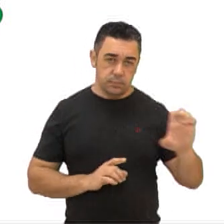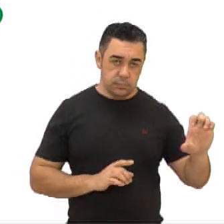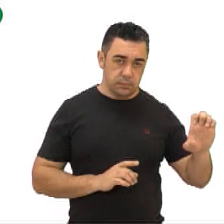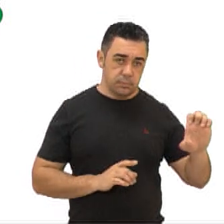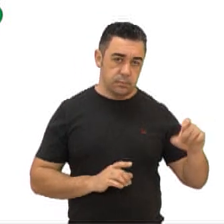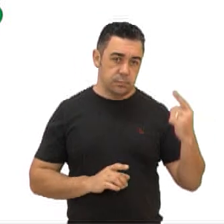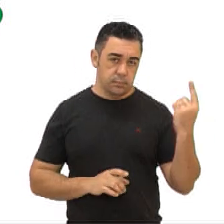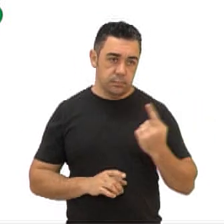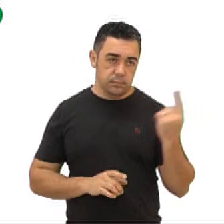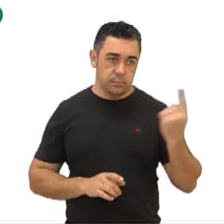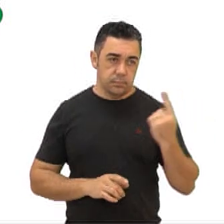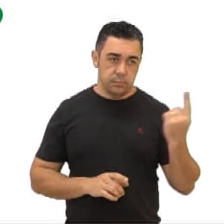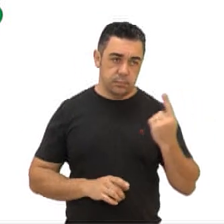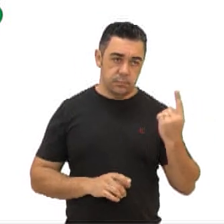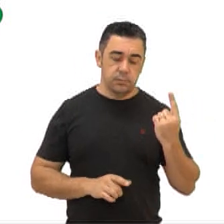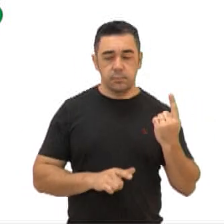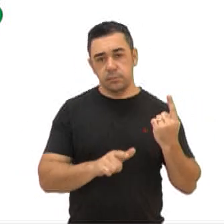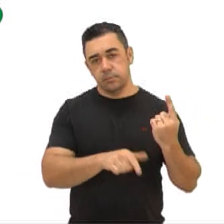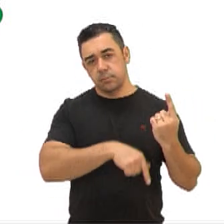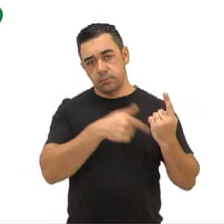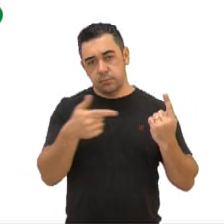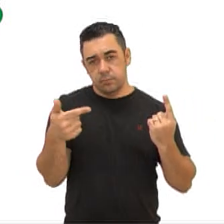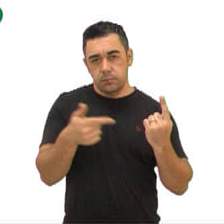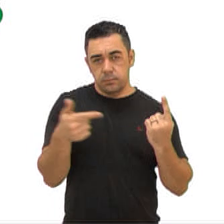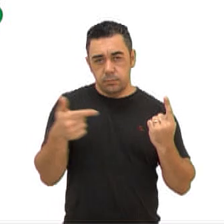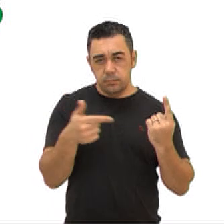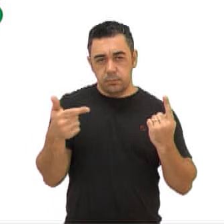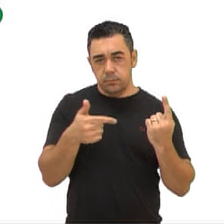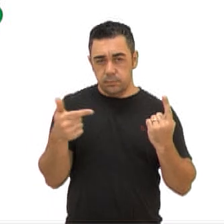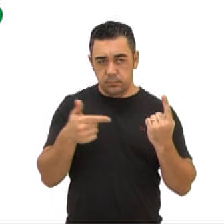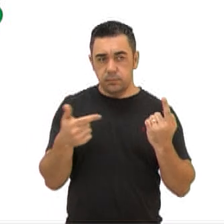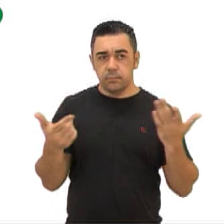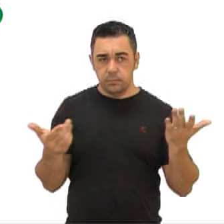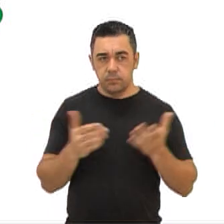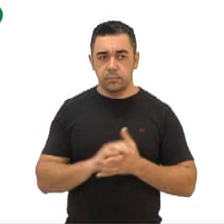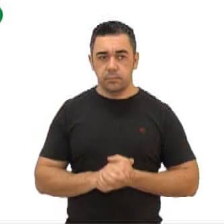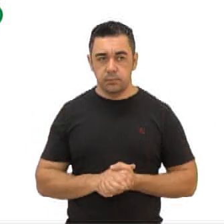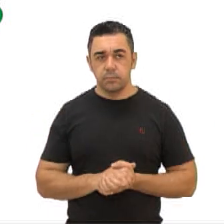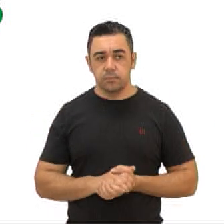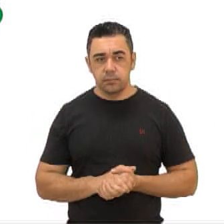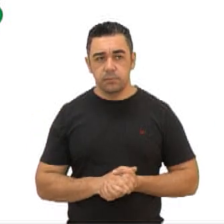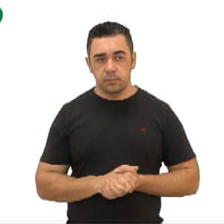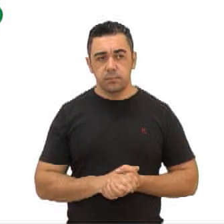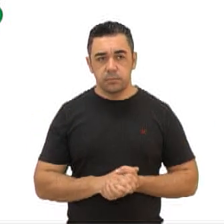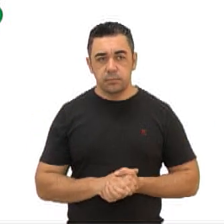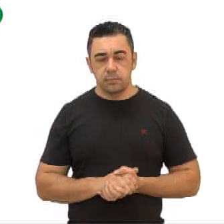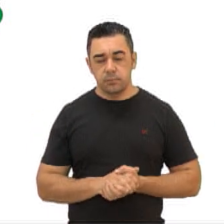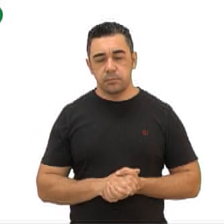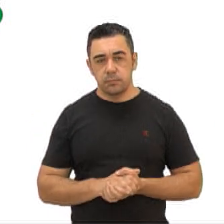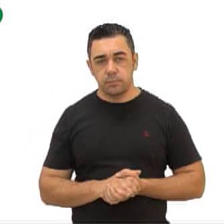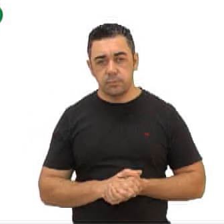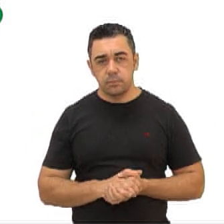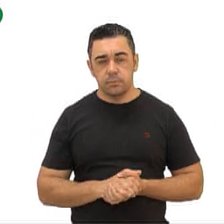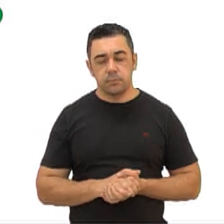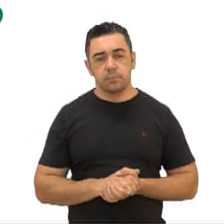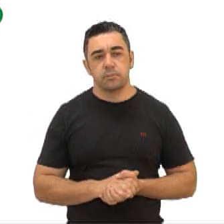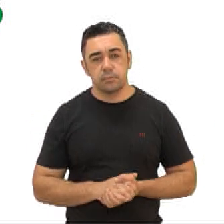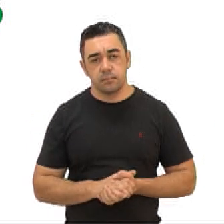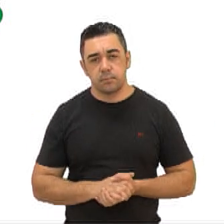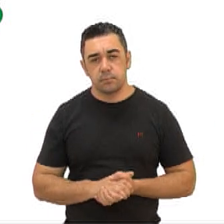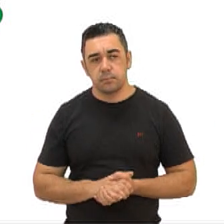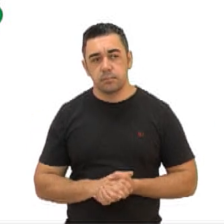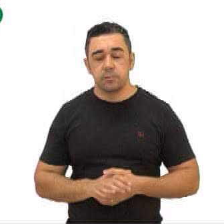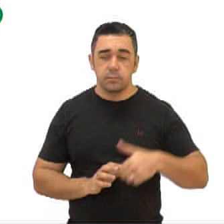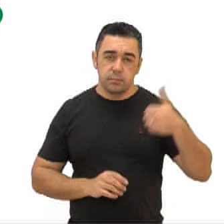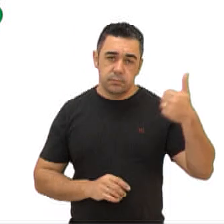do lado esquerdo, que é a primeira igualdade, e do lado direito do sinal é a segunda igualdade, o segundo membro. Então, você